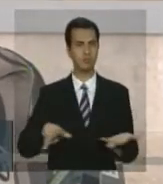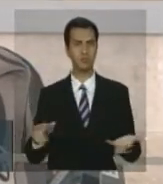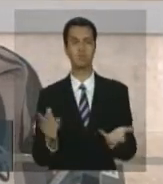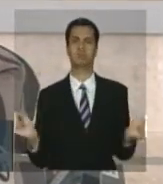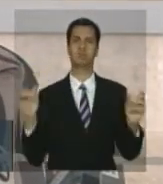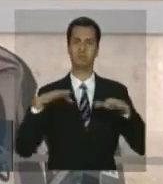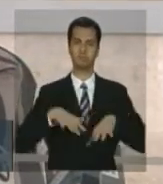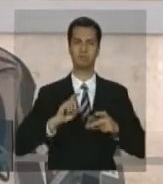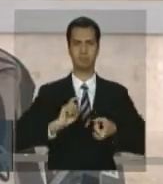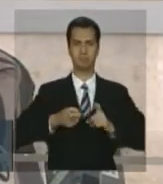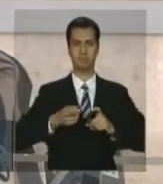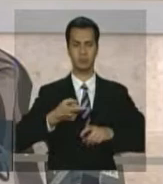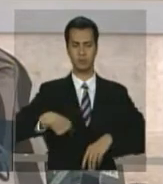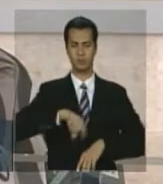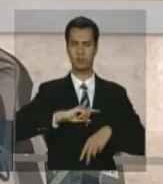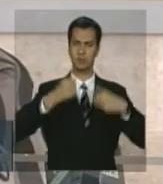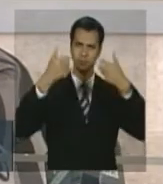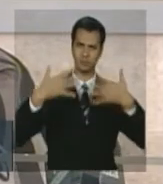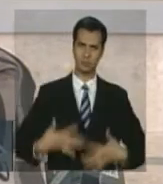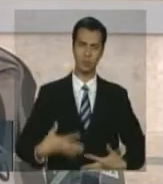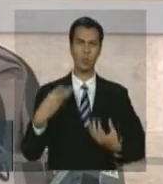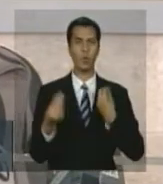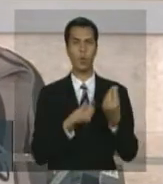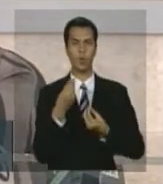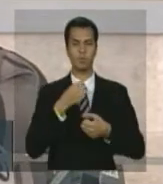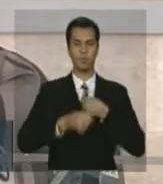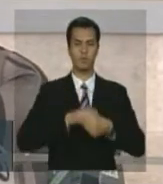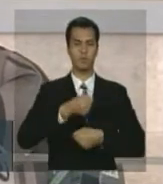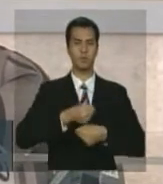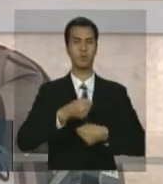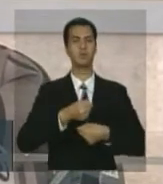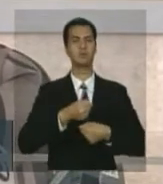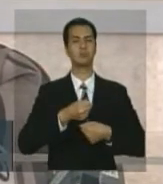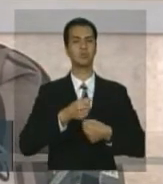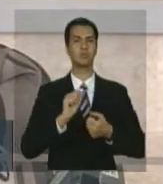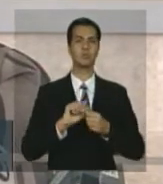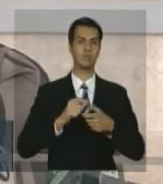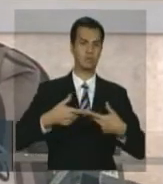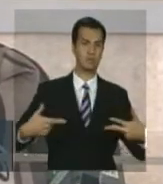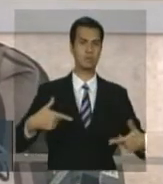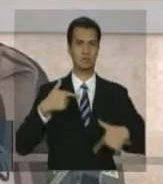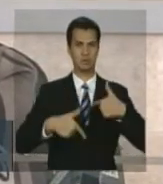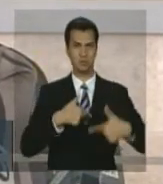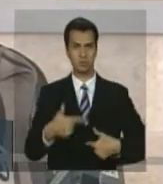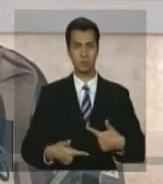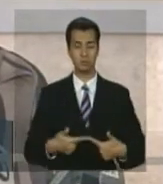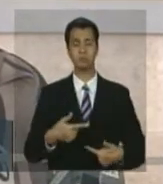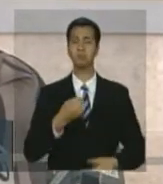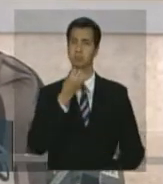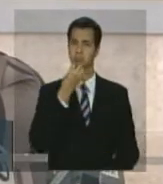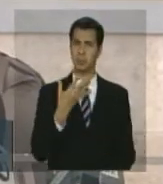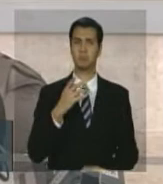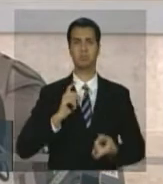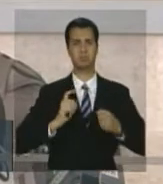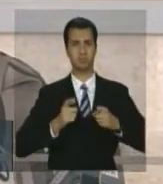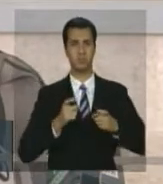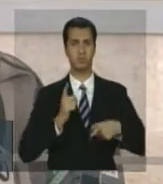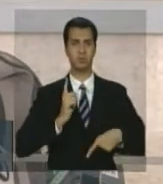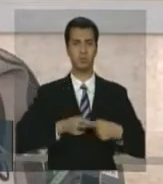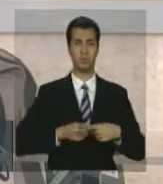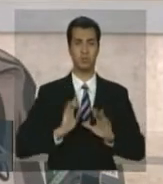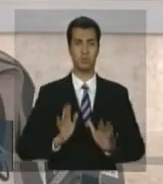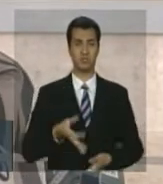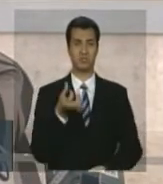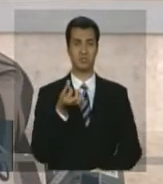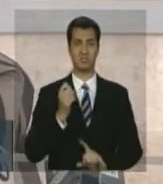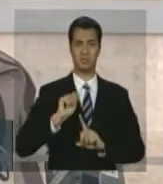principais ações e perspectivas para esse ano. Foi muito positivo, até porque nós tivemos, já nesses